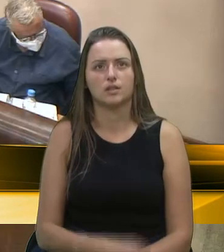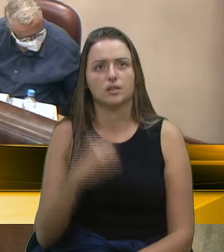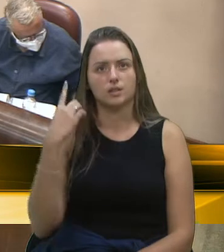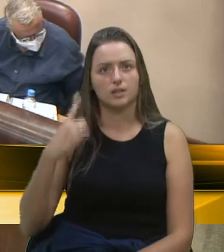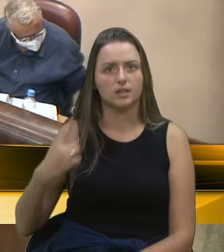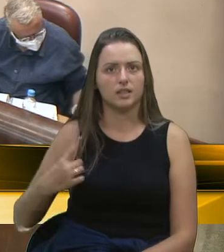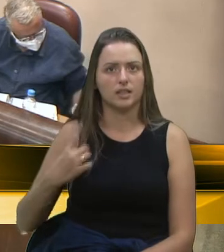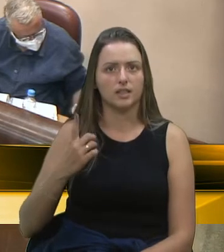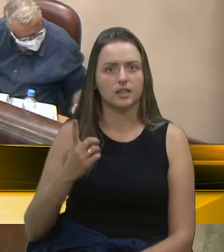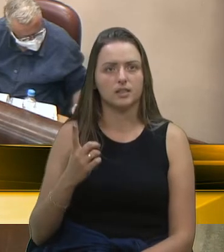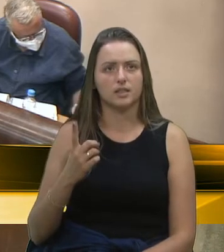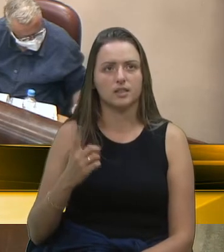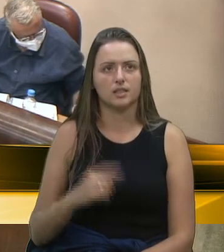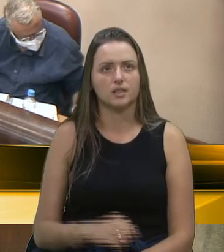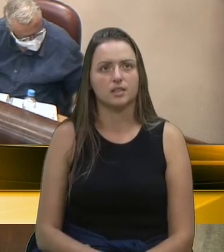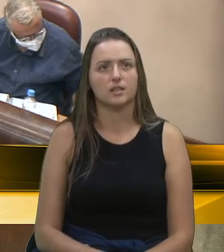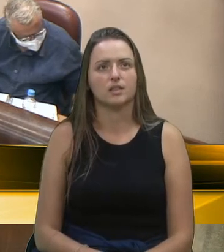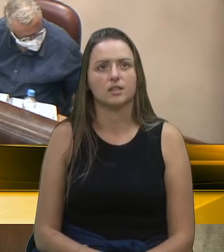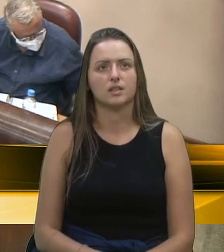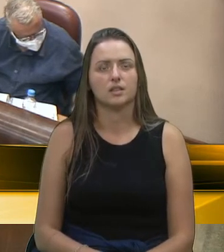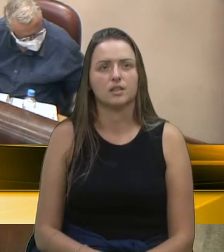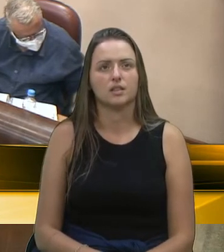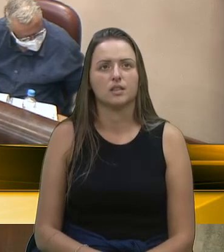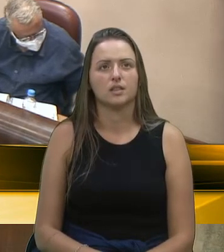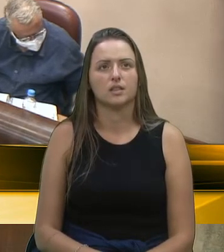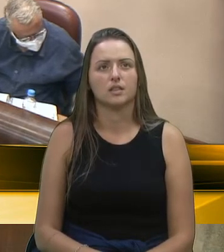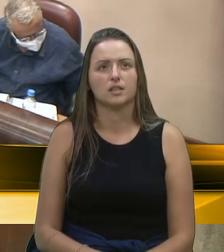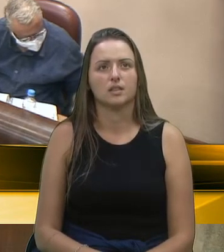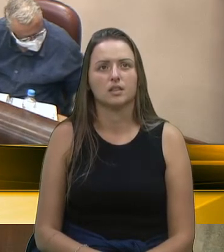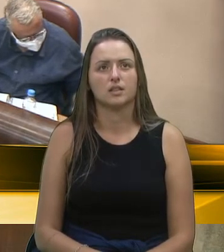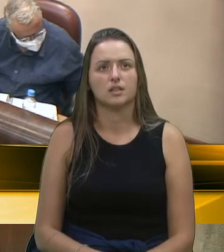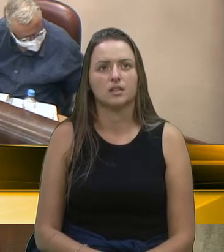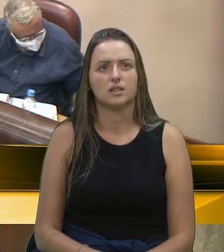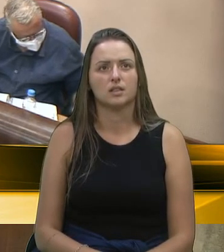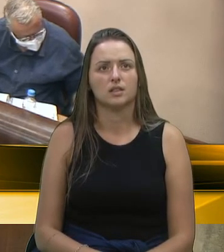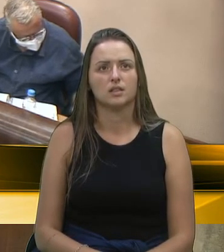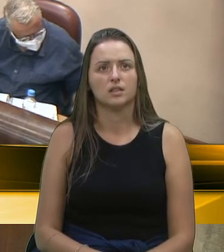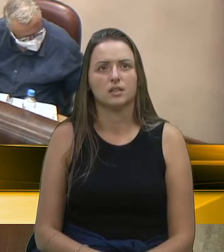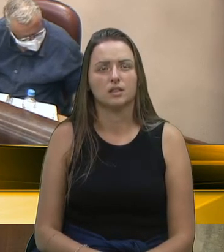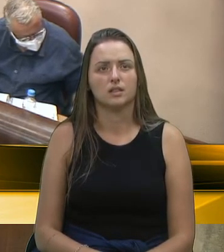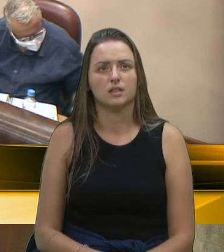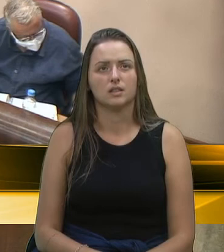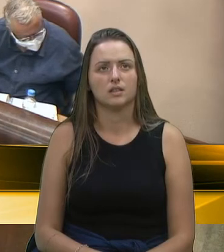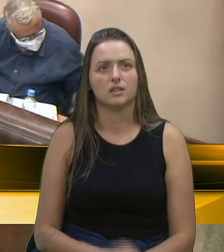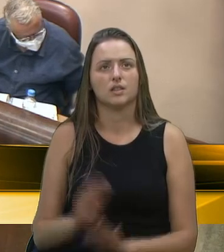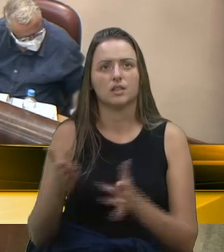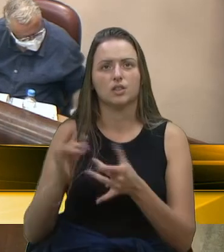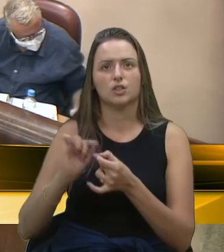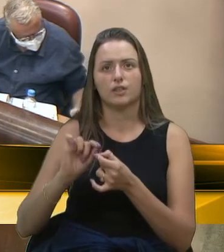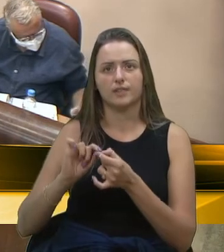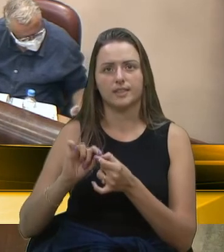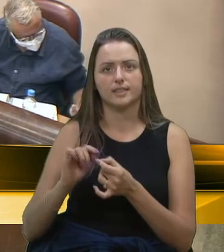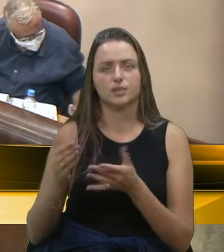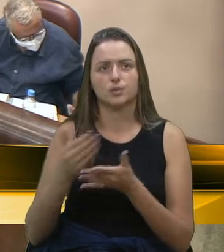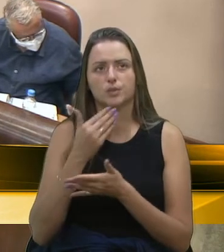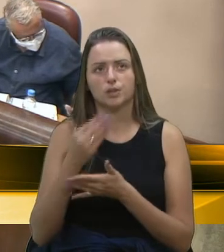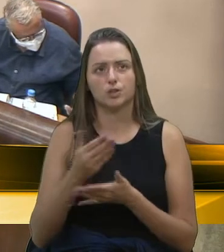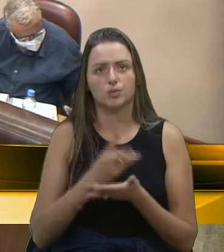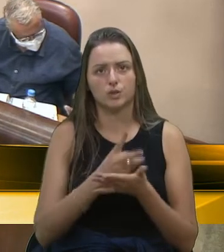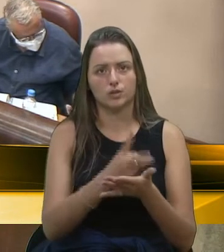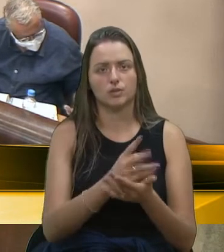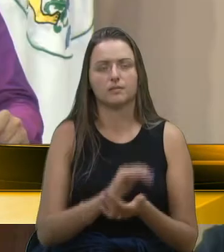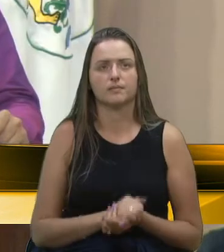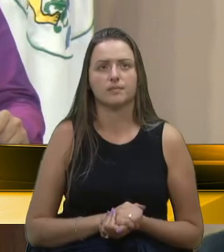se puder. Declaração de lida vacado. Ela já fez a solicitação, viu, presidente? Obrigado. Foi feita remotamente. Obrigado.